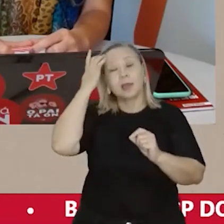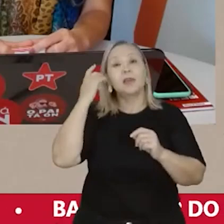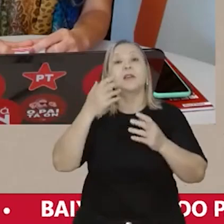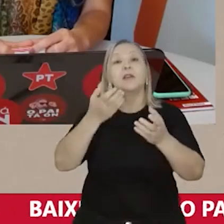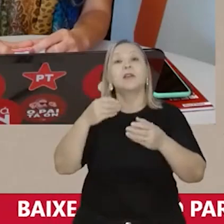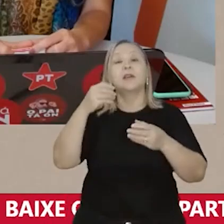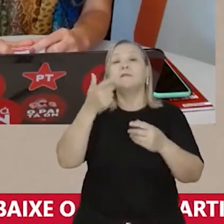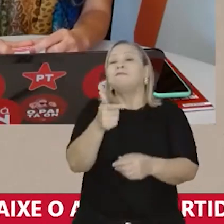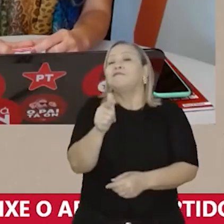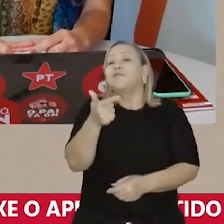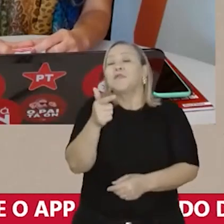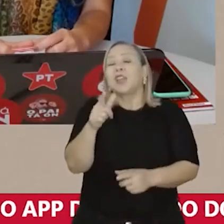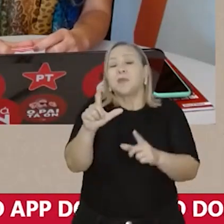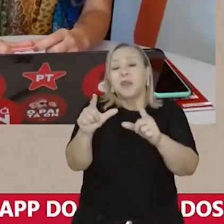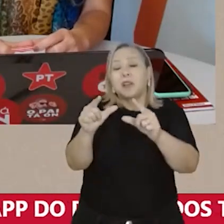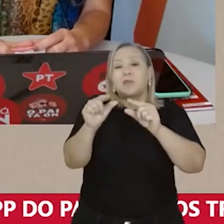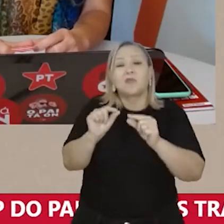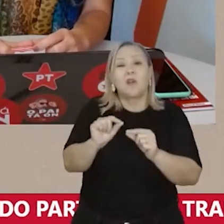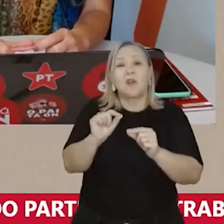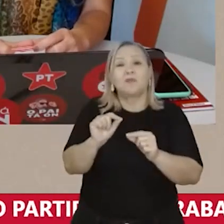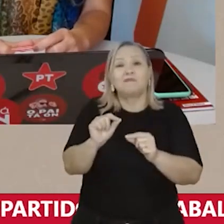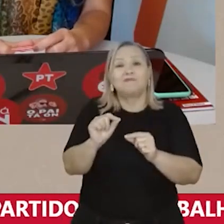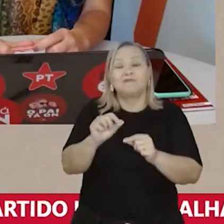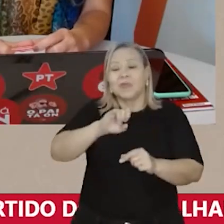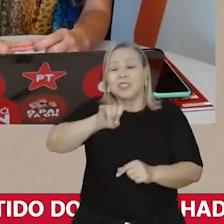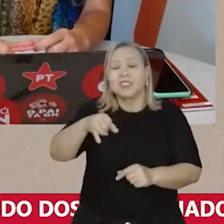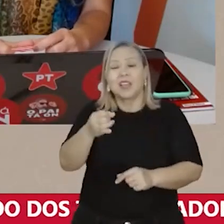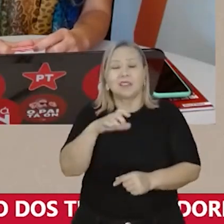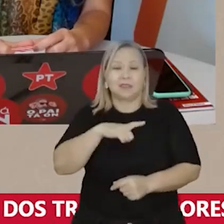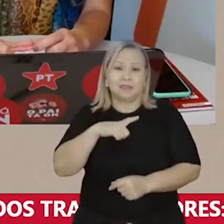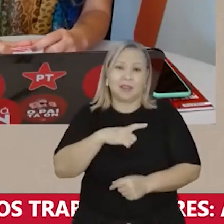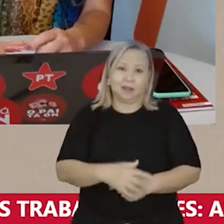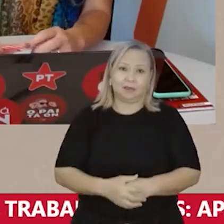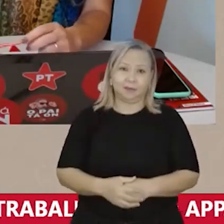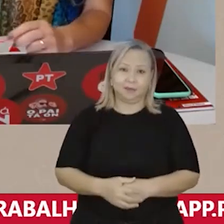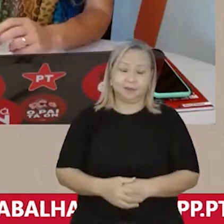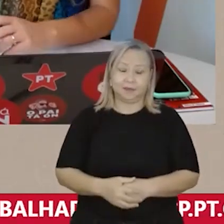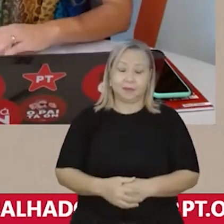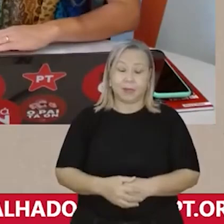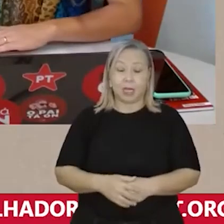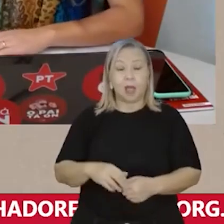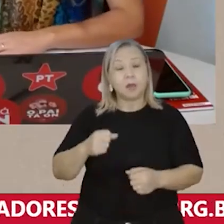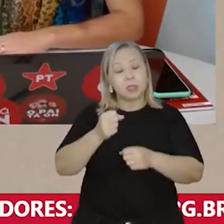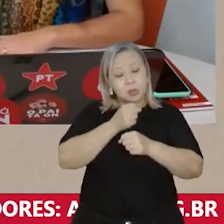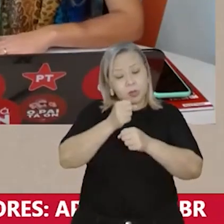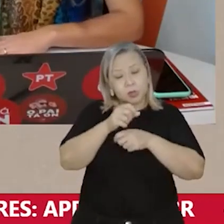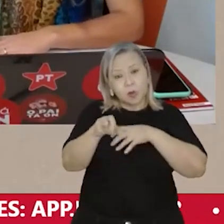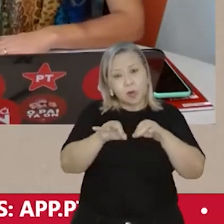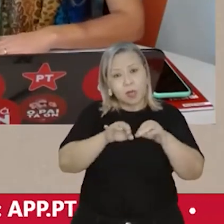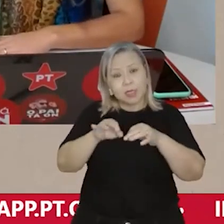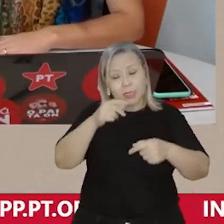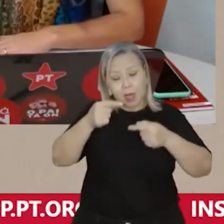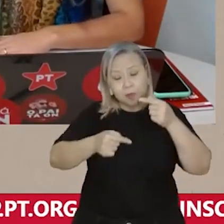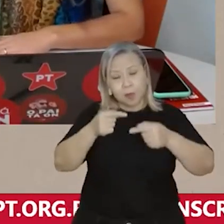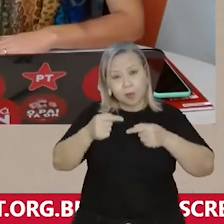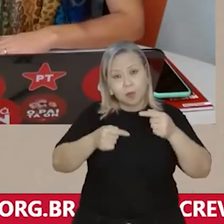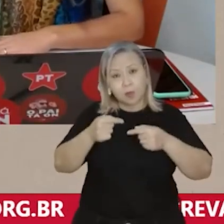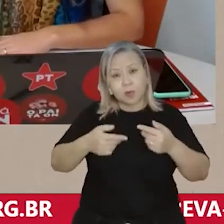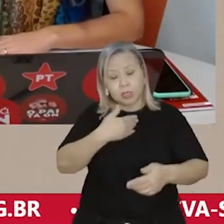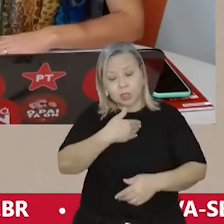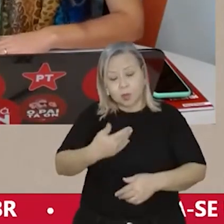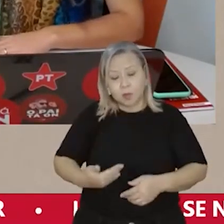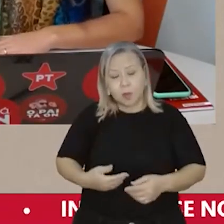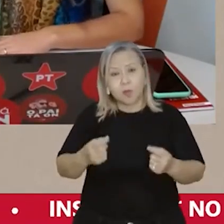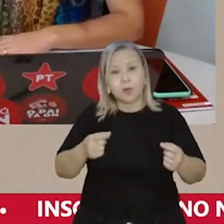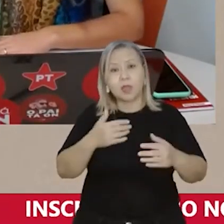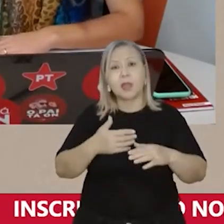trabalho tem. Então, nós temos que construir políticas públicas que permitam superar esse nível de desigualdade.